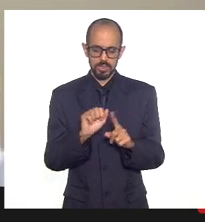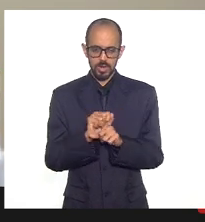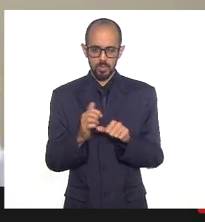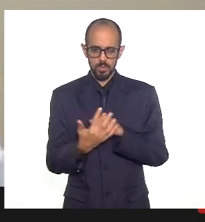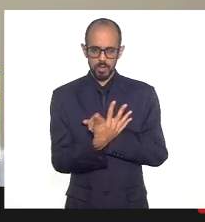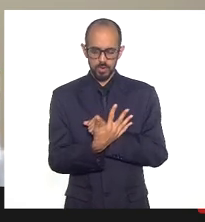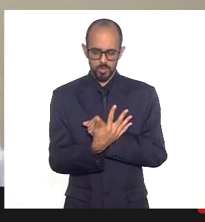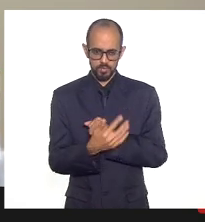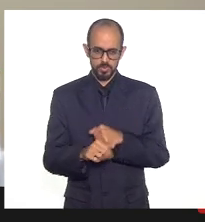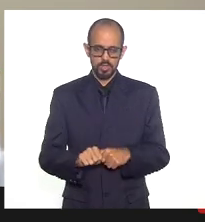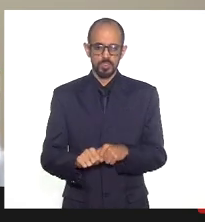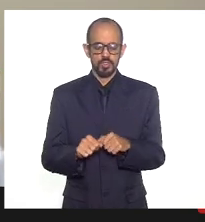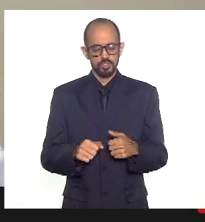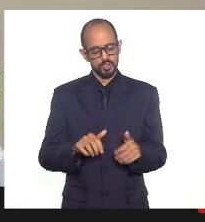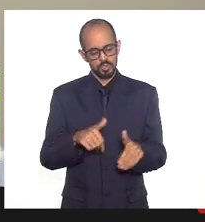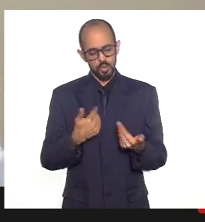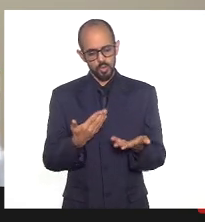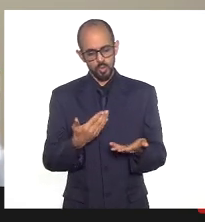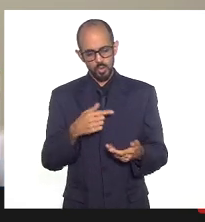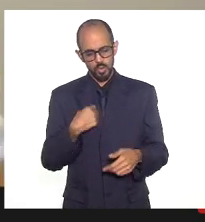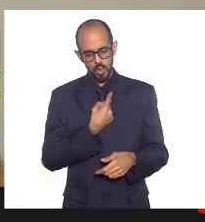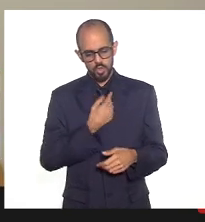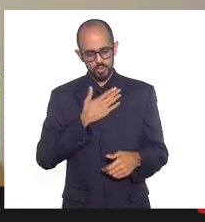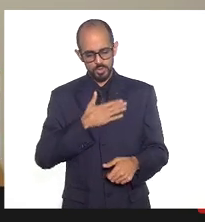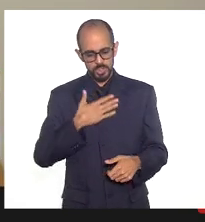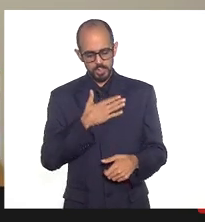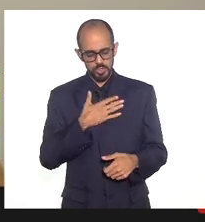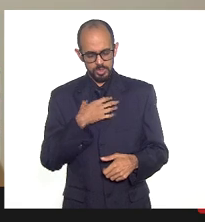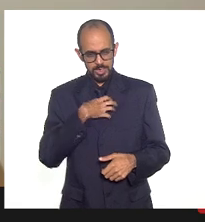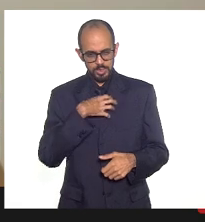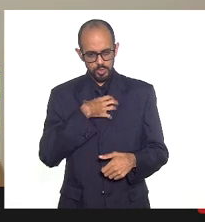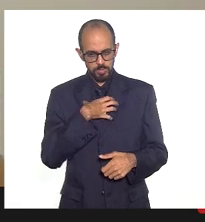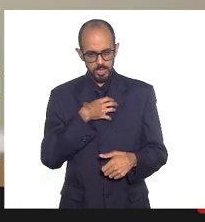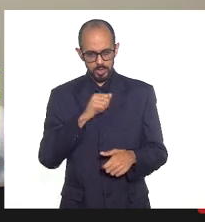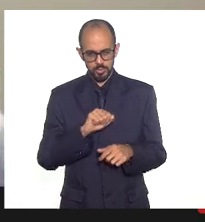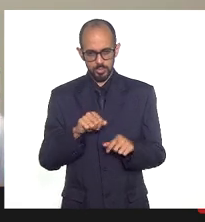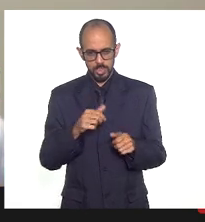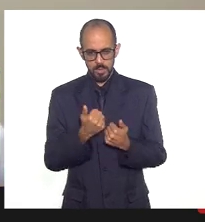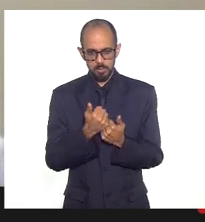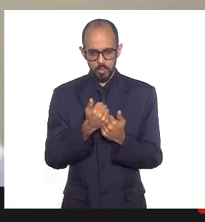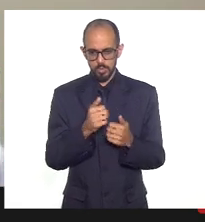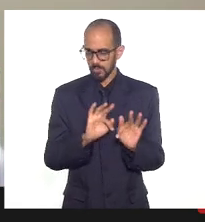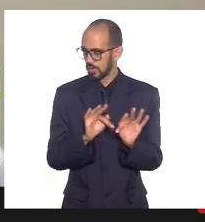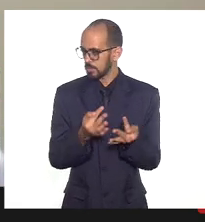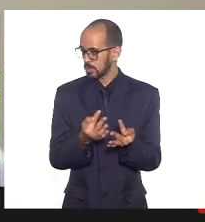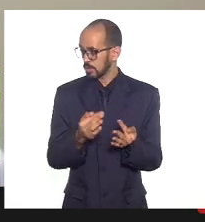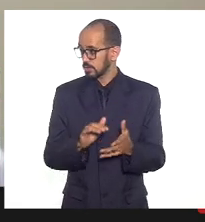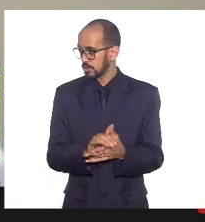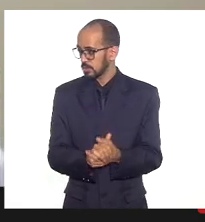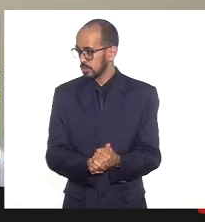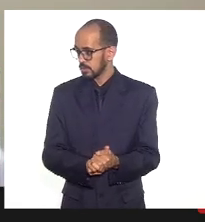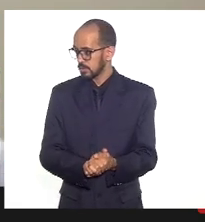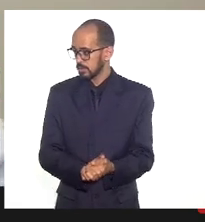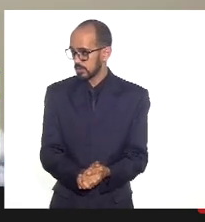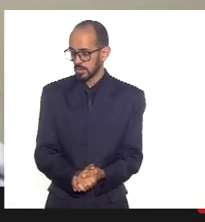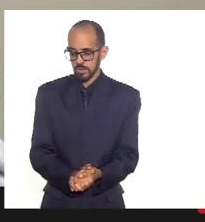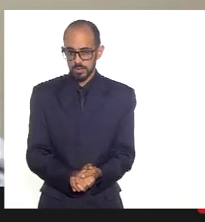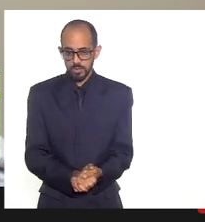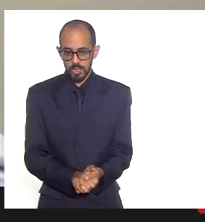deixar. Nossa solidariedade e nosso apoio à família. E agradecemos muito o Ângelo Inácio, que também representa a ARCO, a Associação das